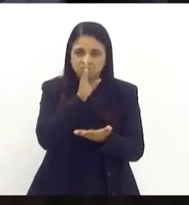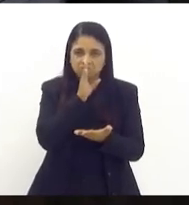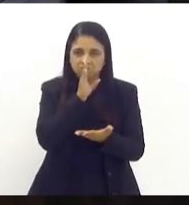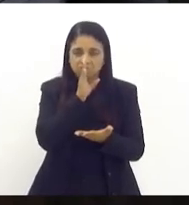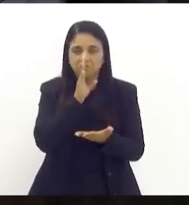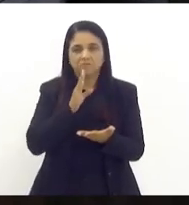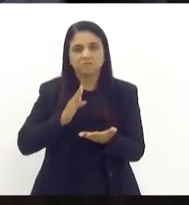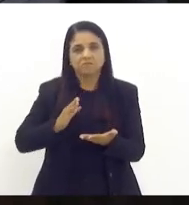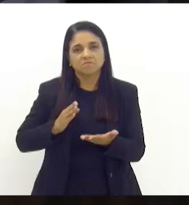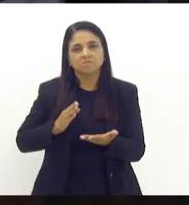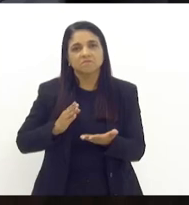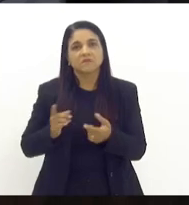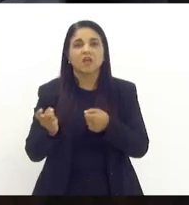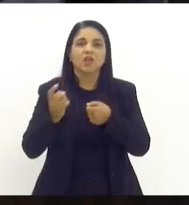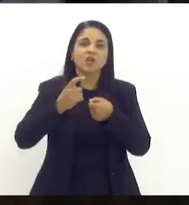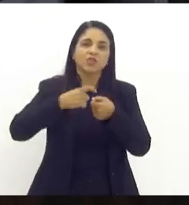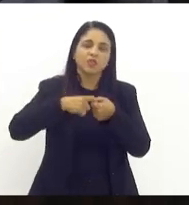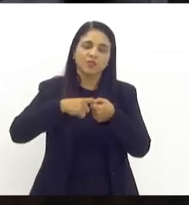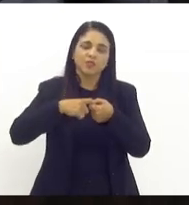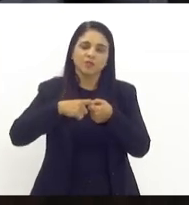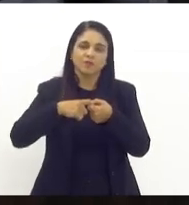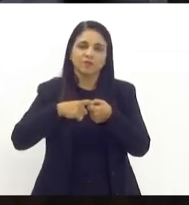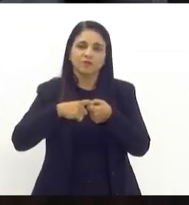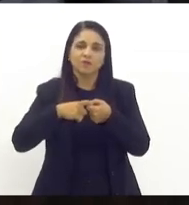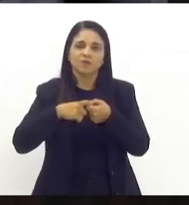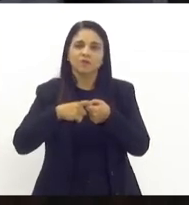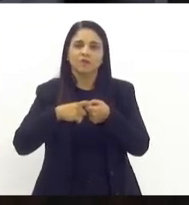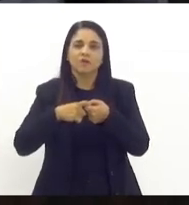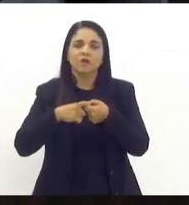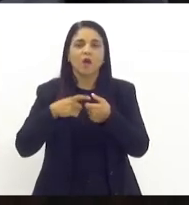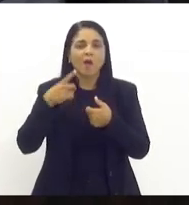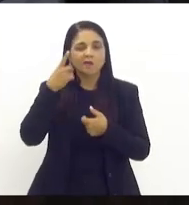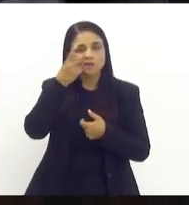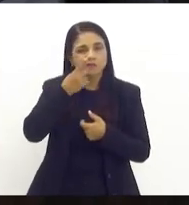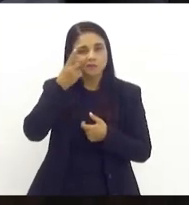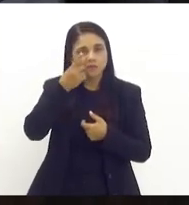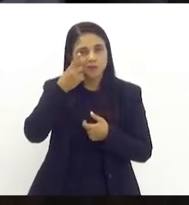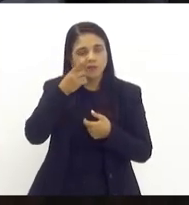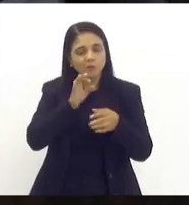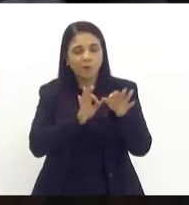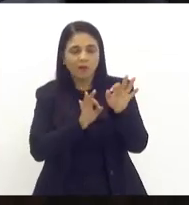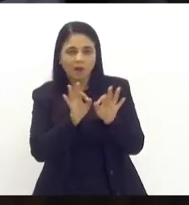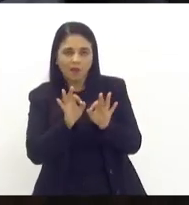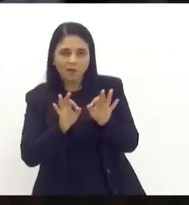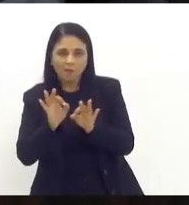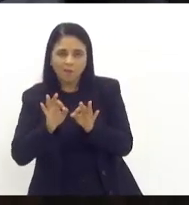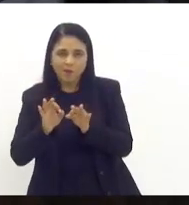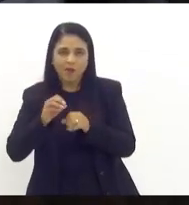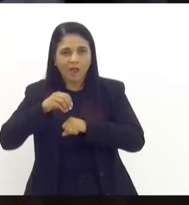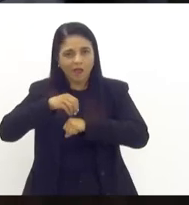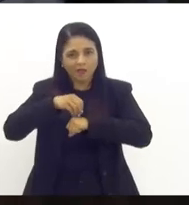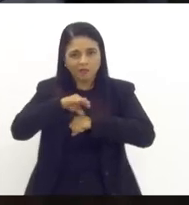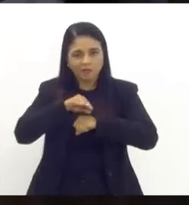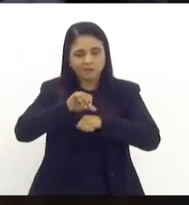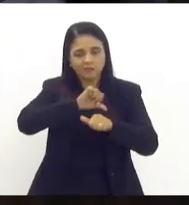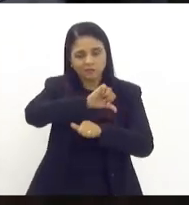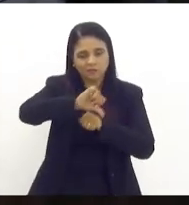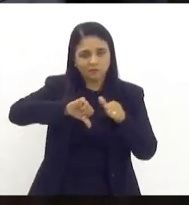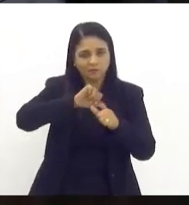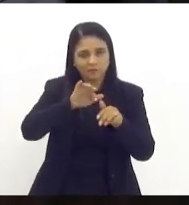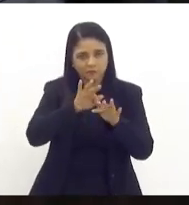aprovado retorna ao autor para elaborar a indicação